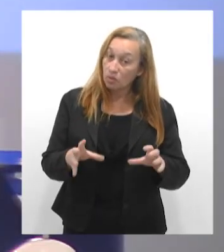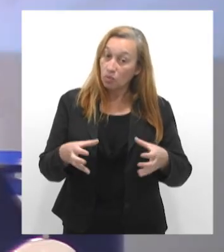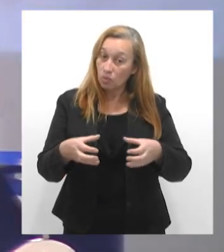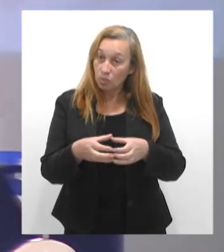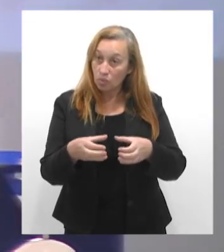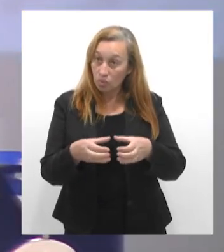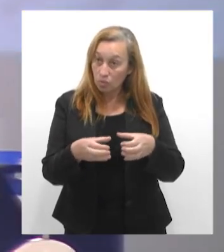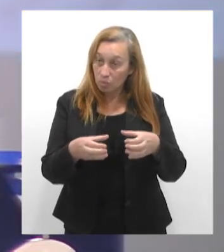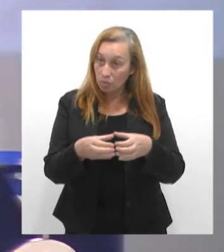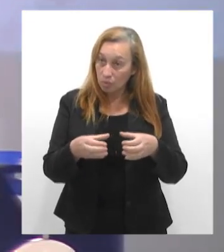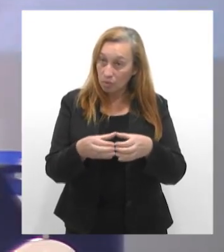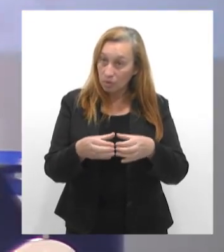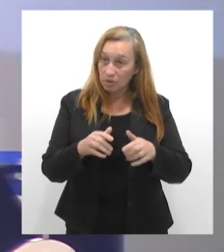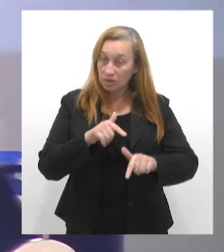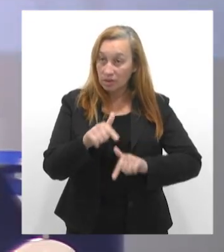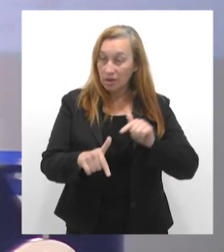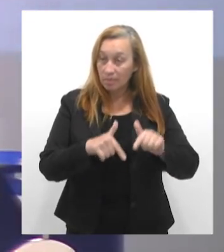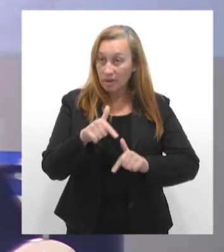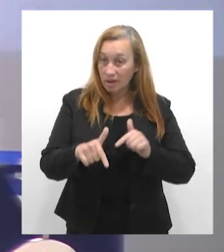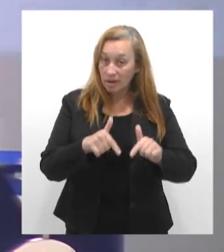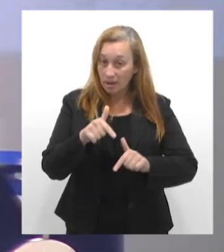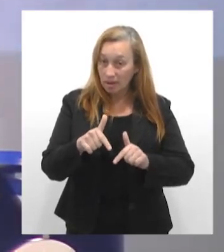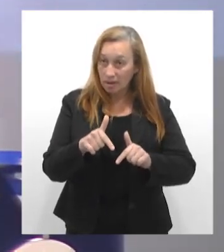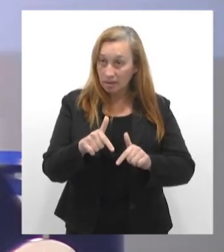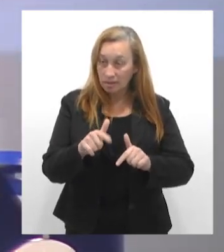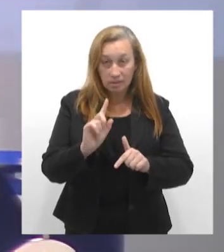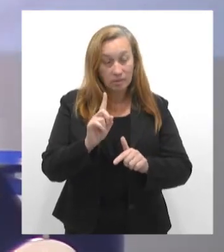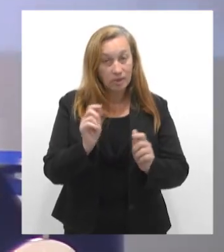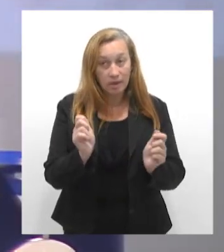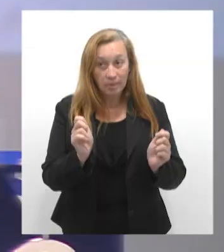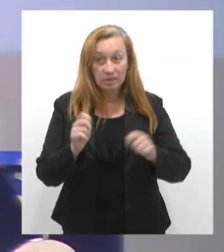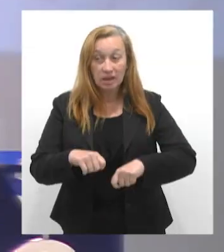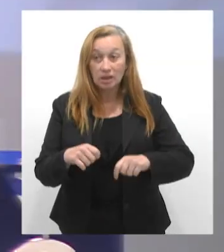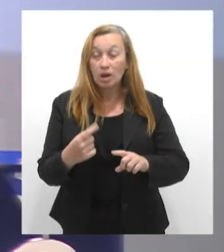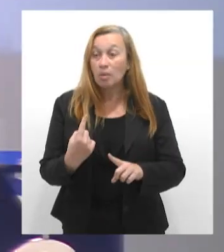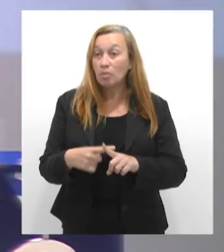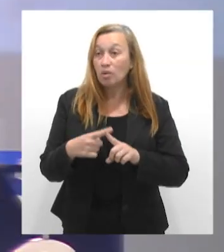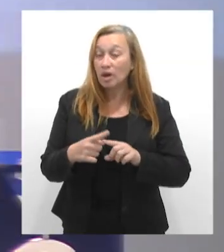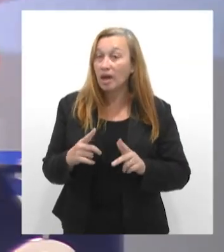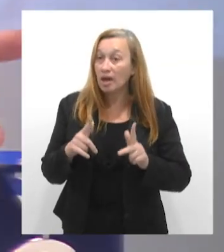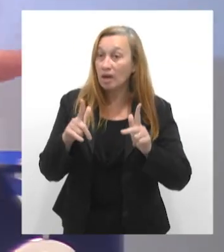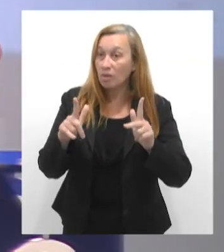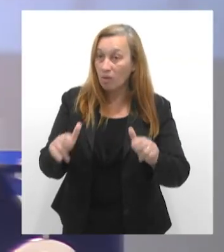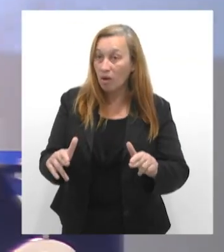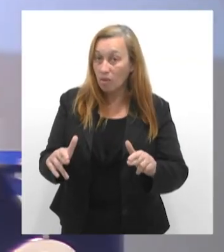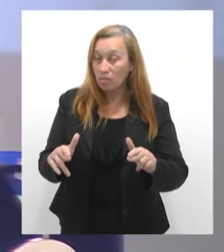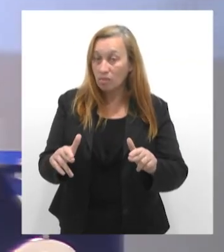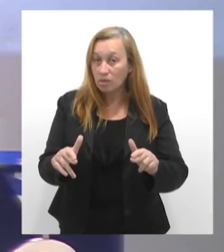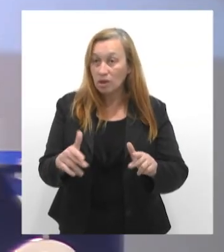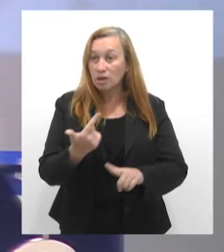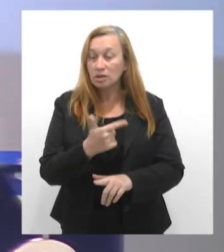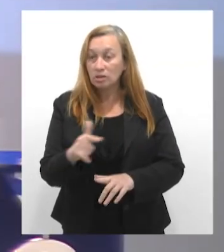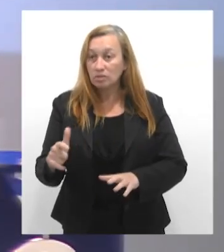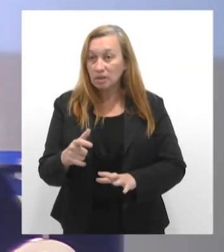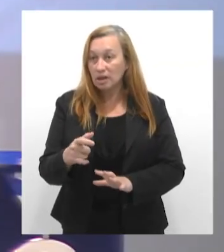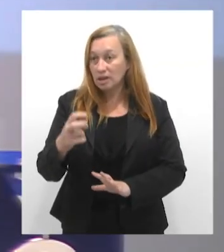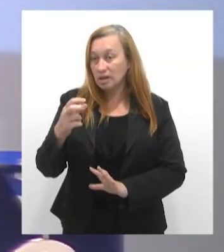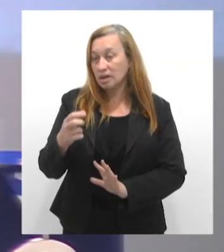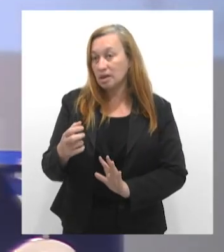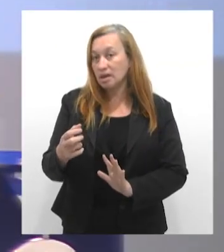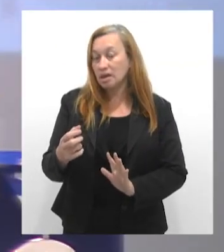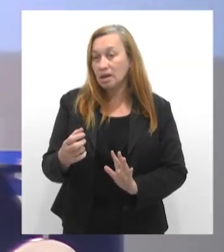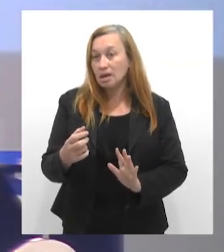fosse uma inteligência artificial. Você tem que saber perguntar e